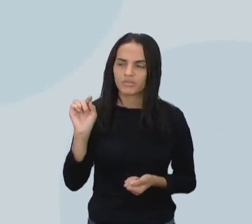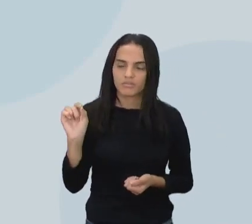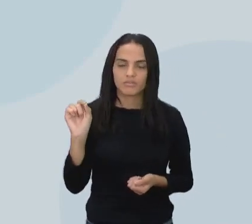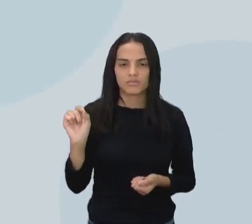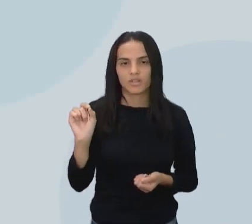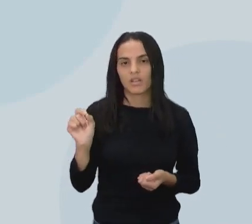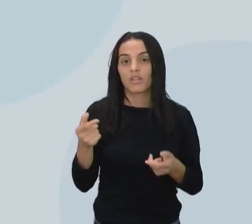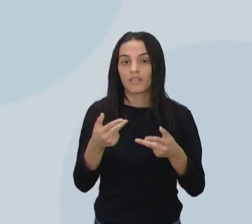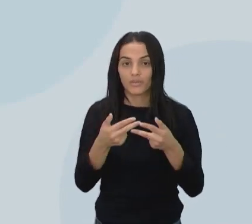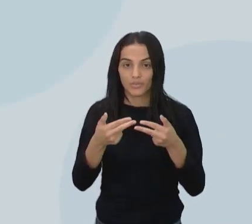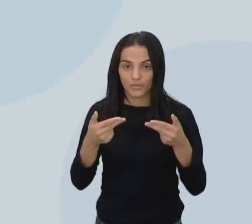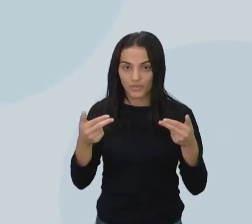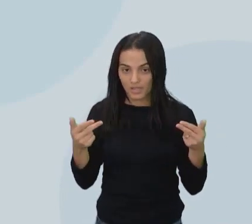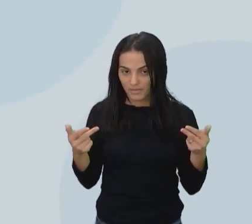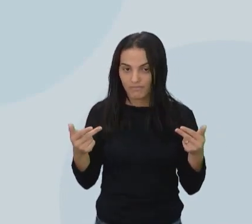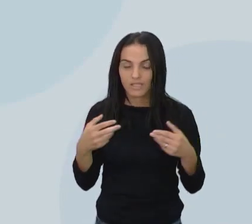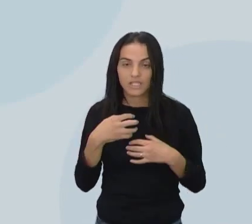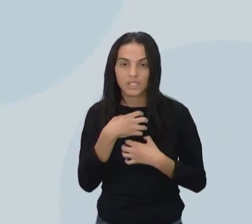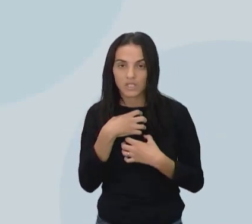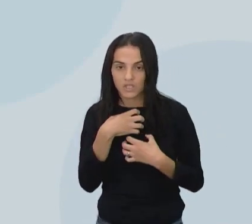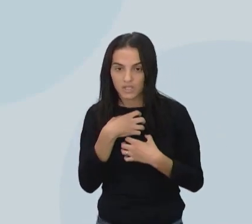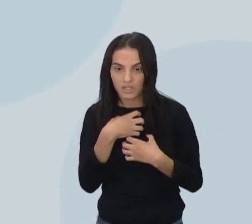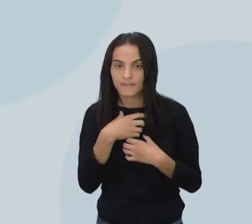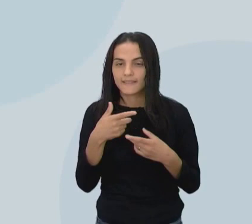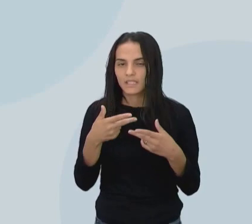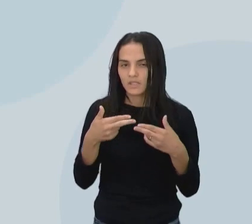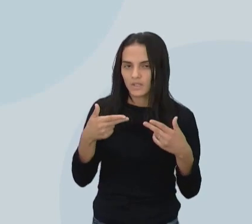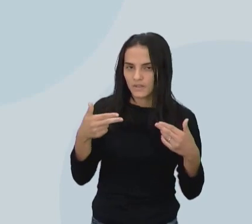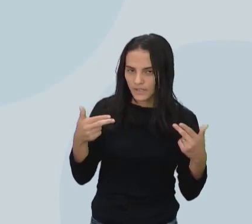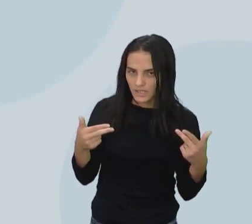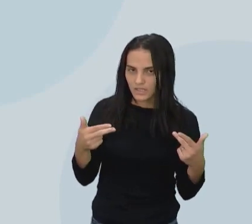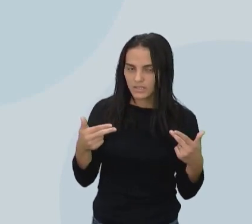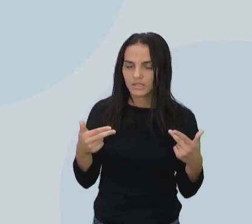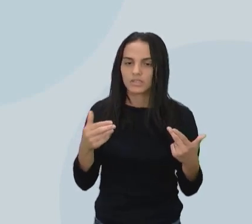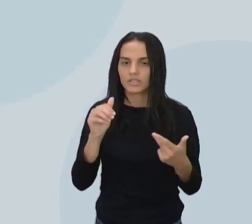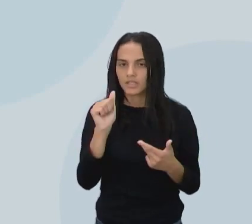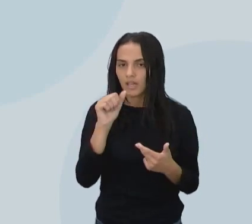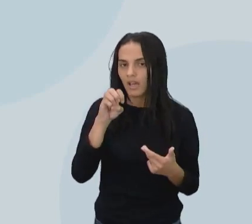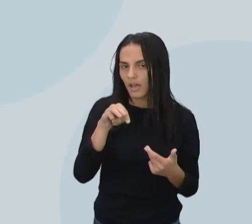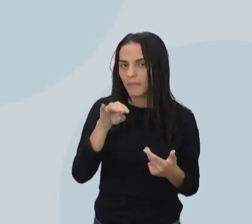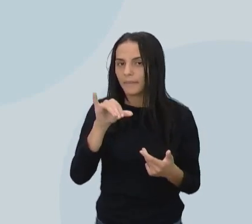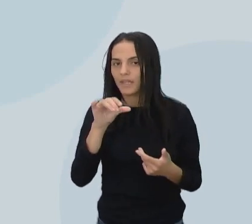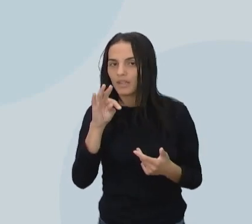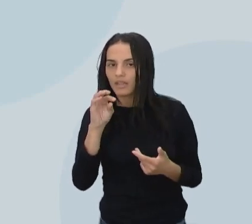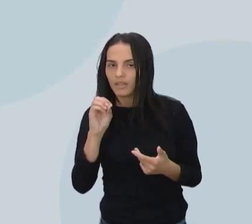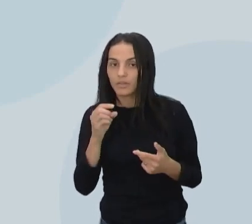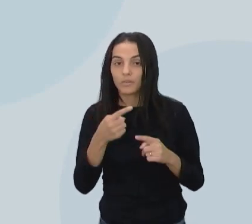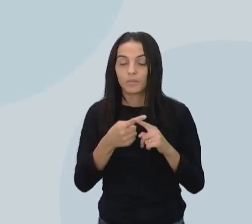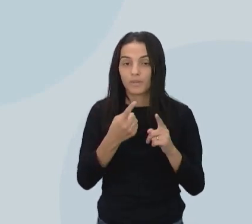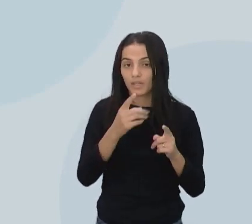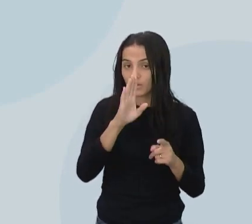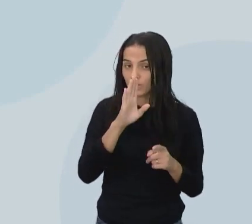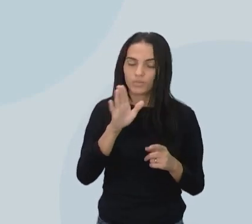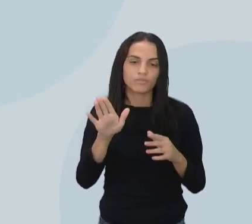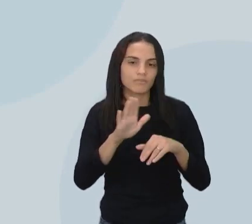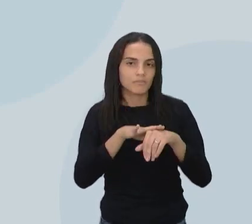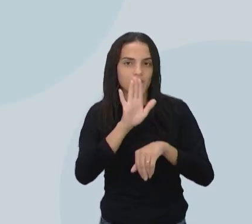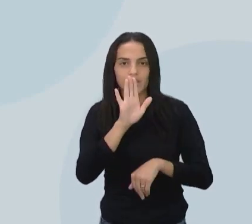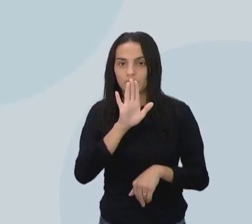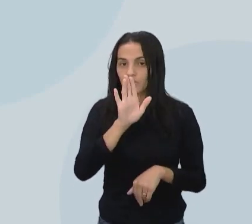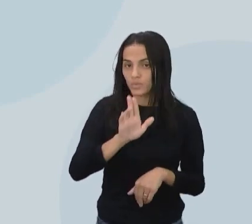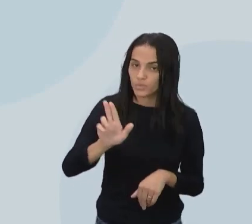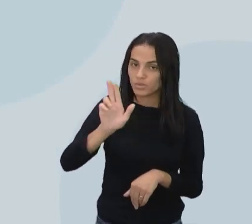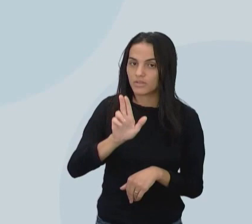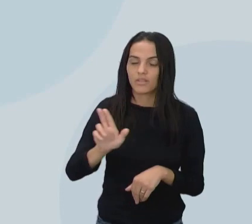ter diversos formatos, diversos tipos de amianto. O mais comum aí, que era, vamos falar assim,